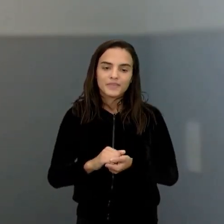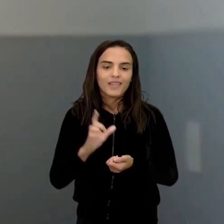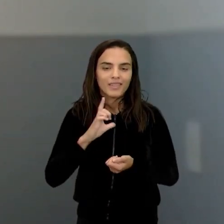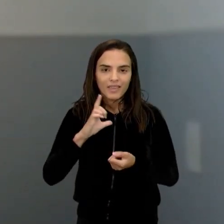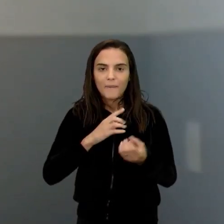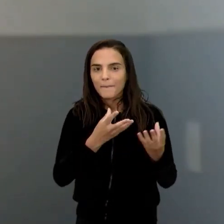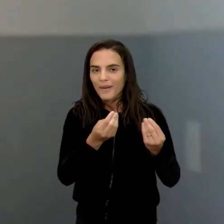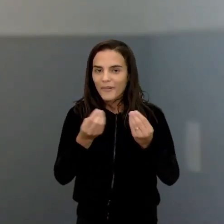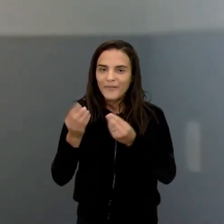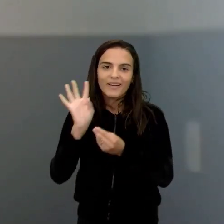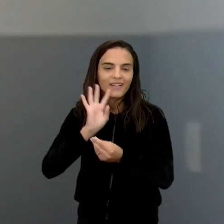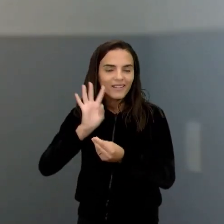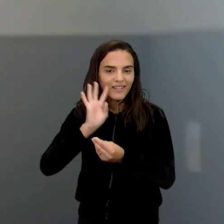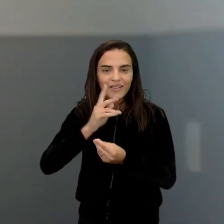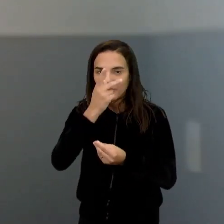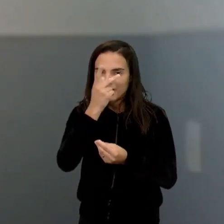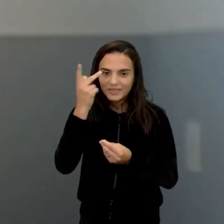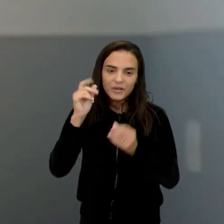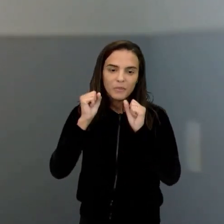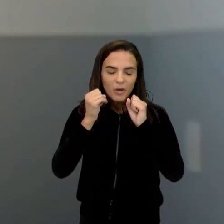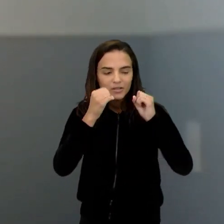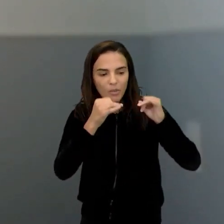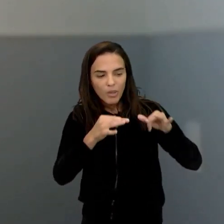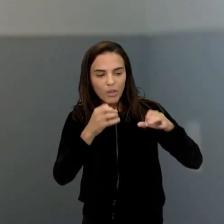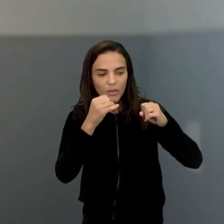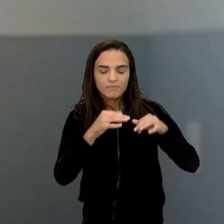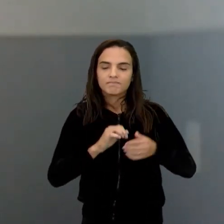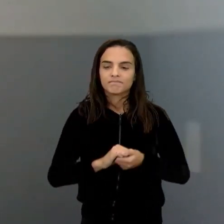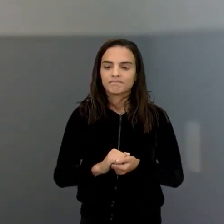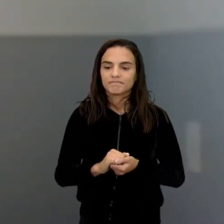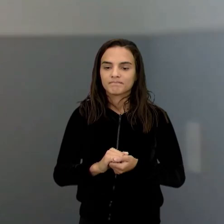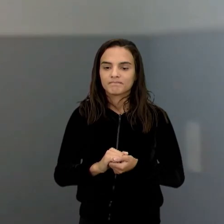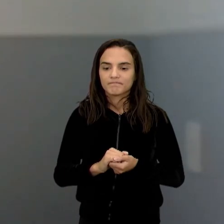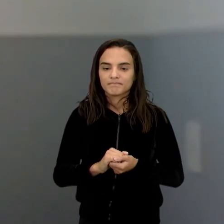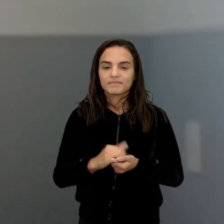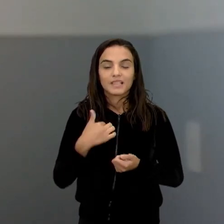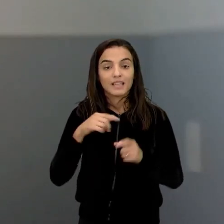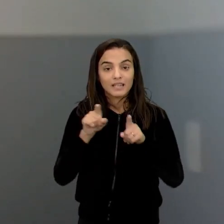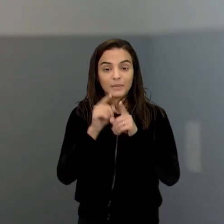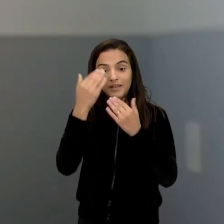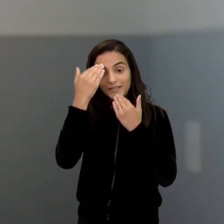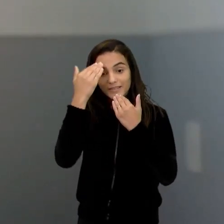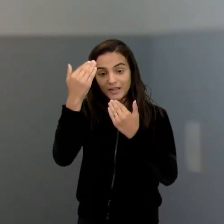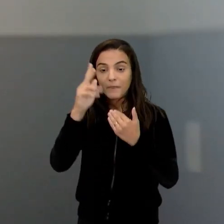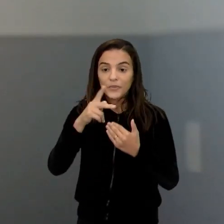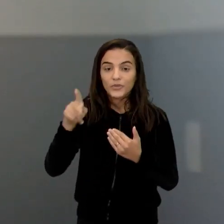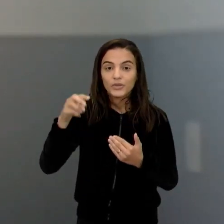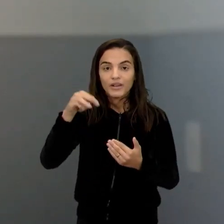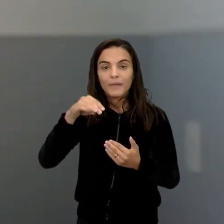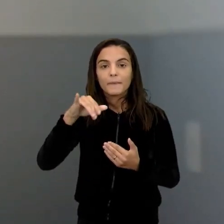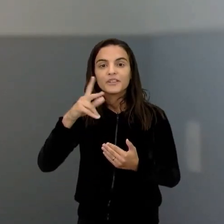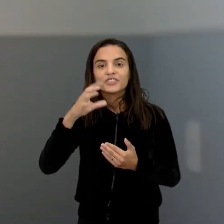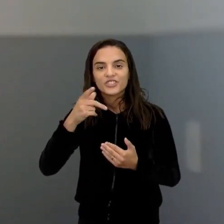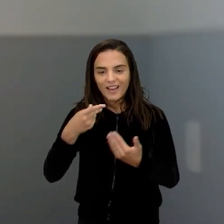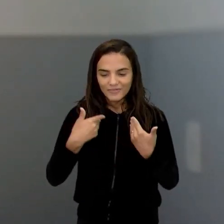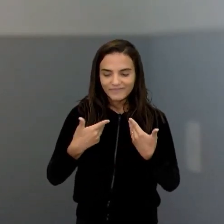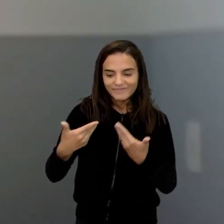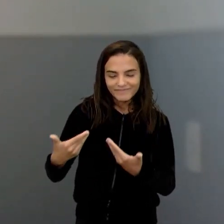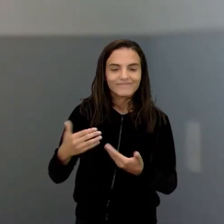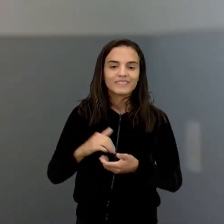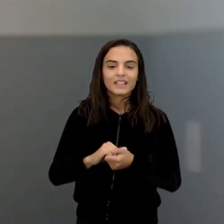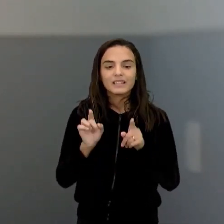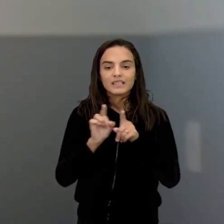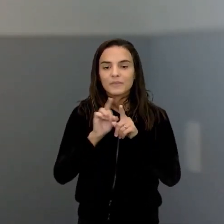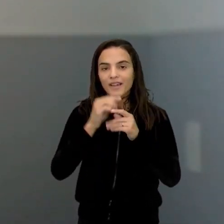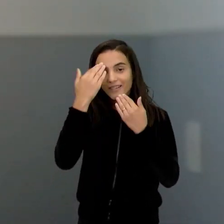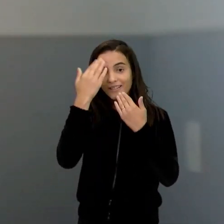muita gente legal lá que pode dar o seu depoimento. E é isso, queria agradecer também a professora Michele pelo convite e